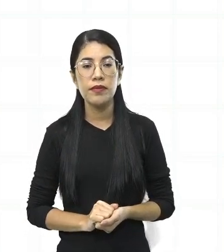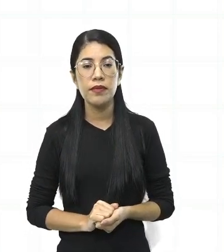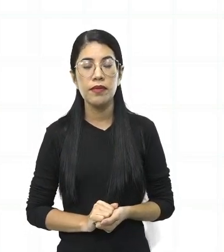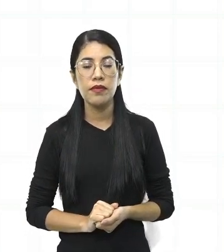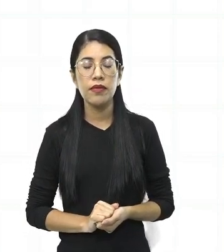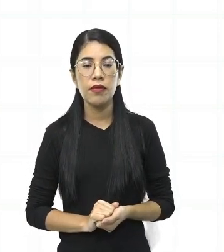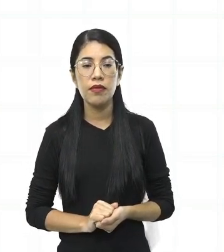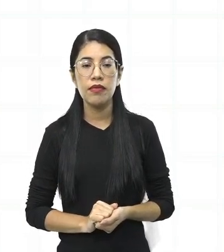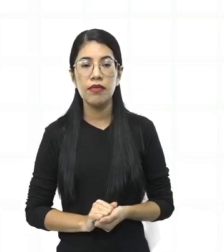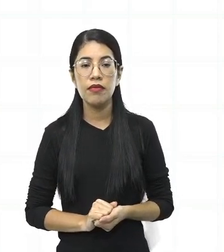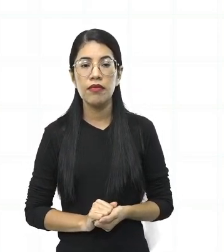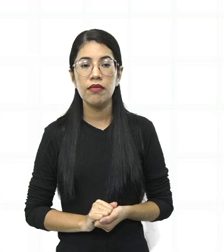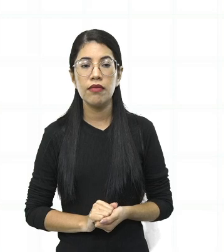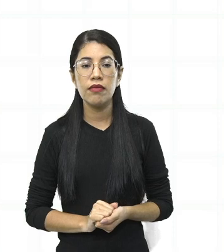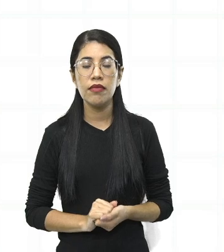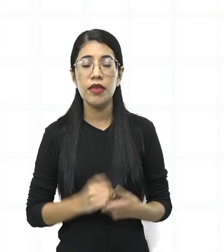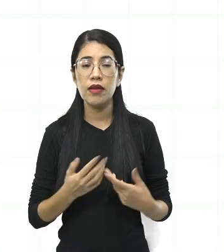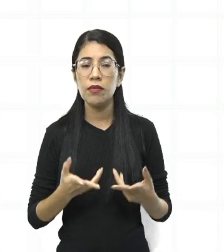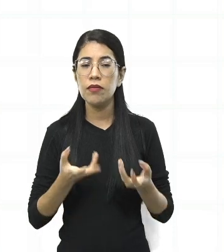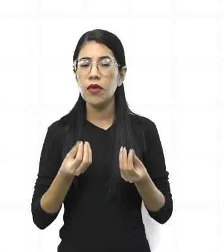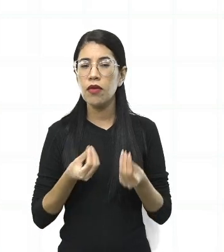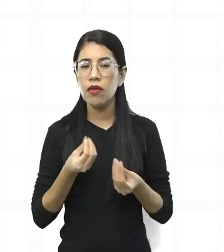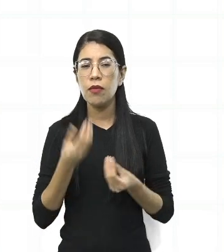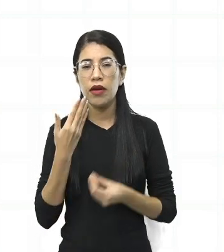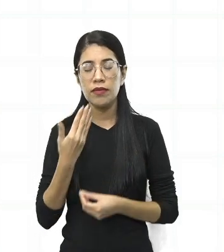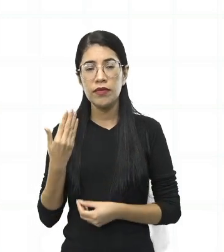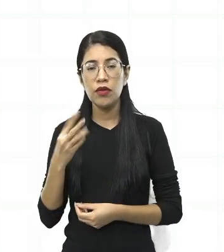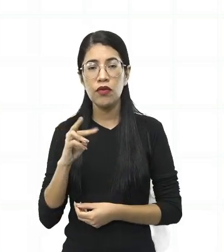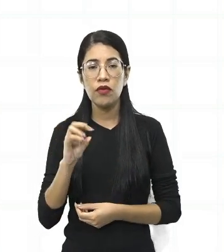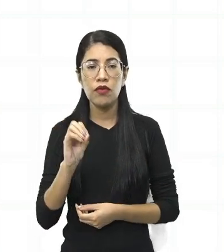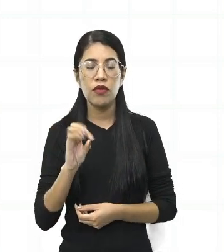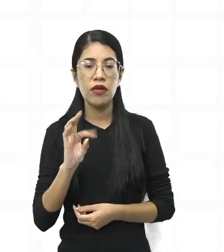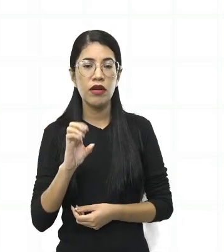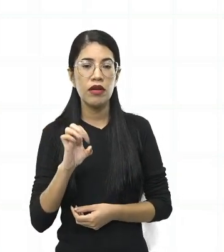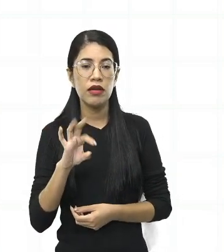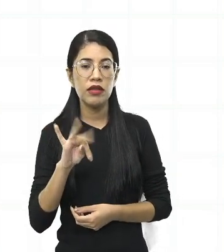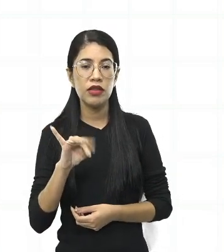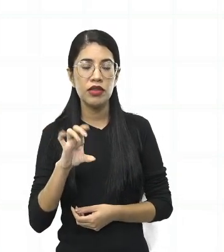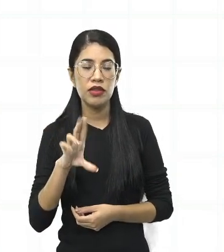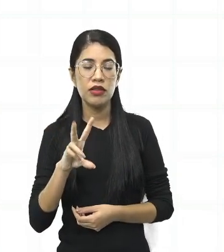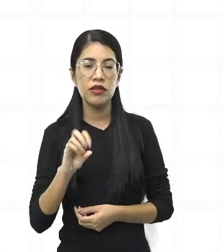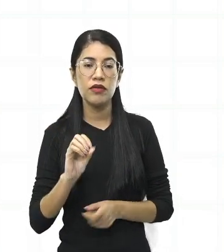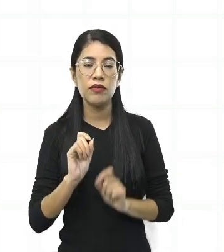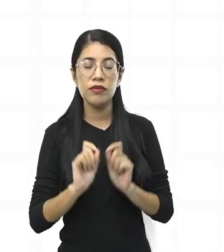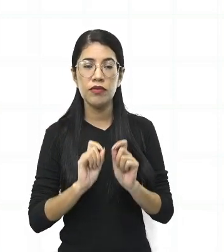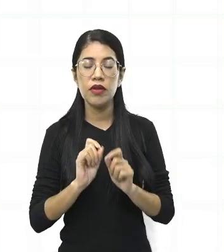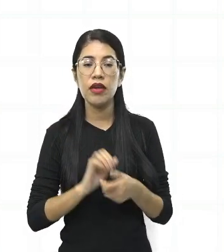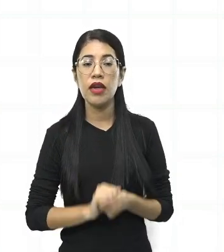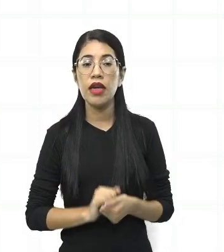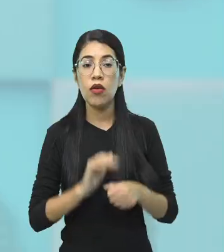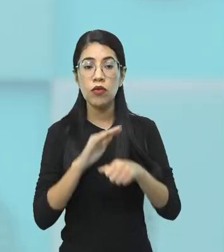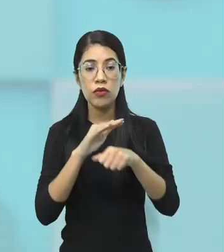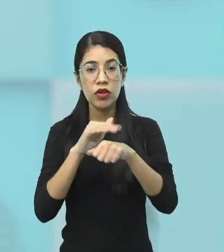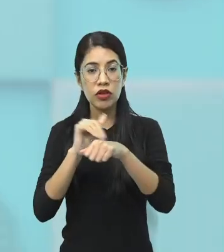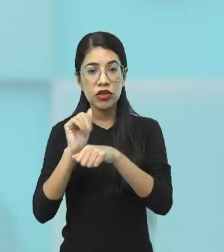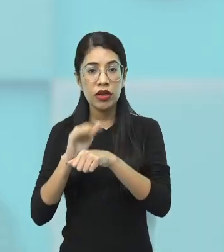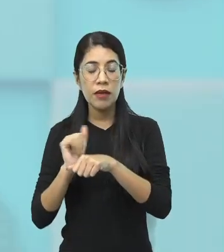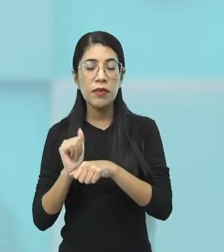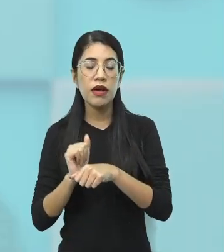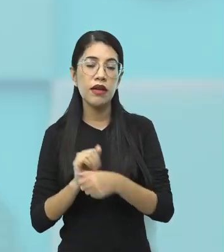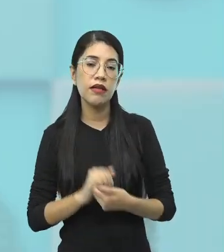interlocutor, tá? Olha só, o vocativo, não é? É um chamamento. Eu